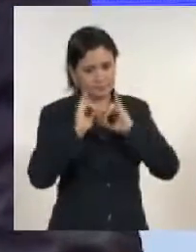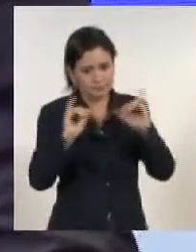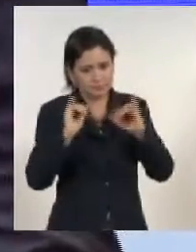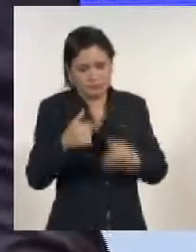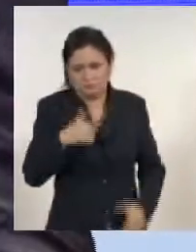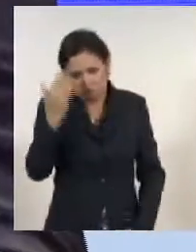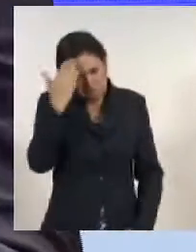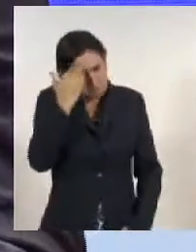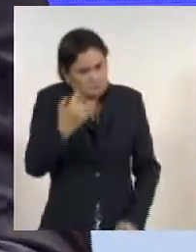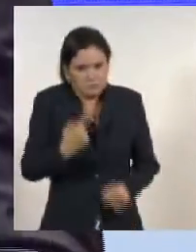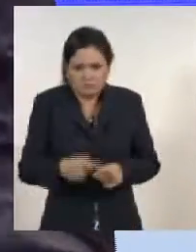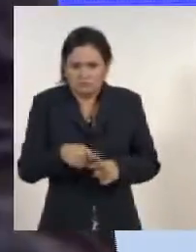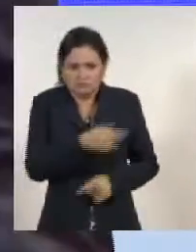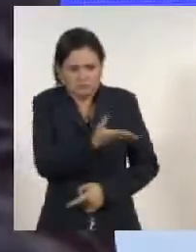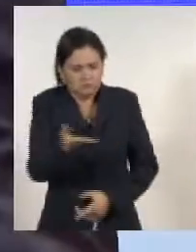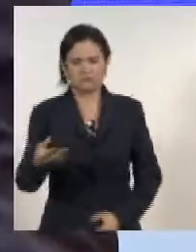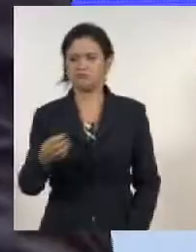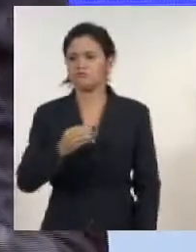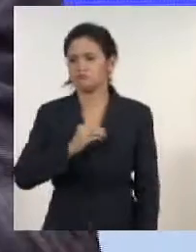ela, de forma muito sintética,